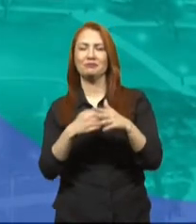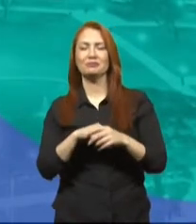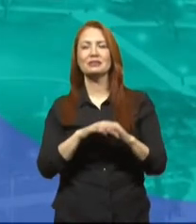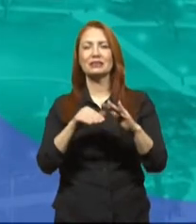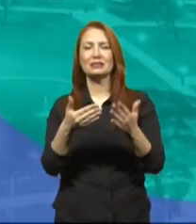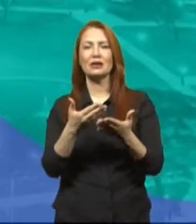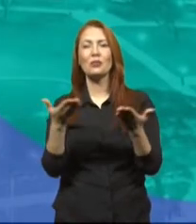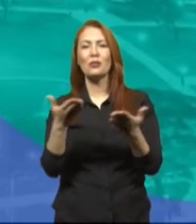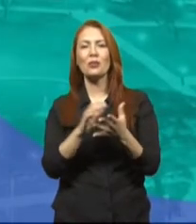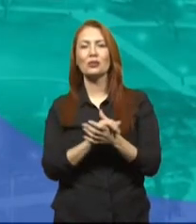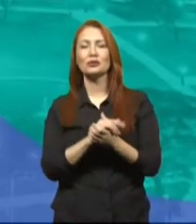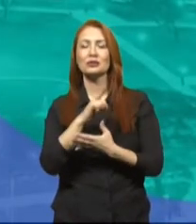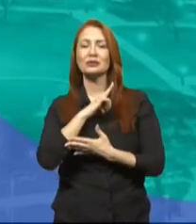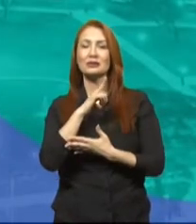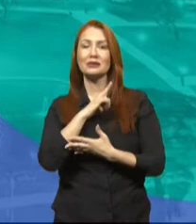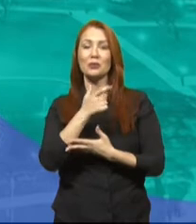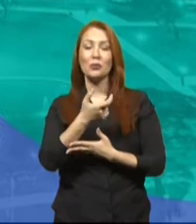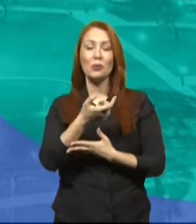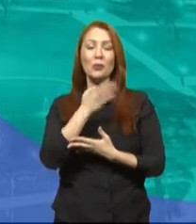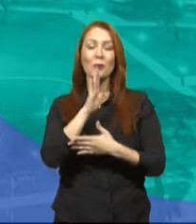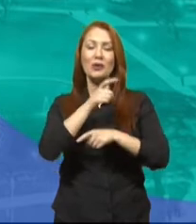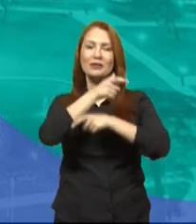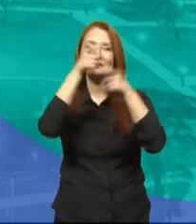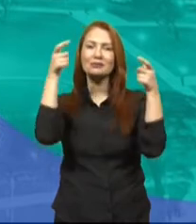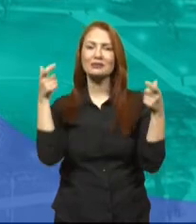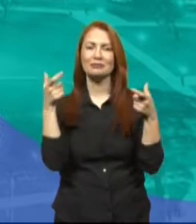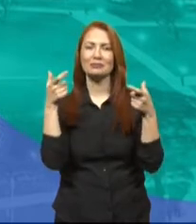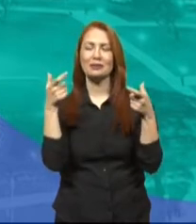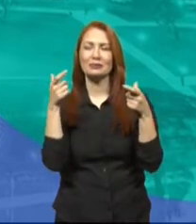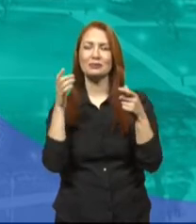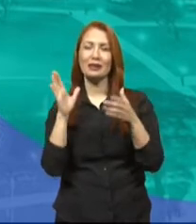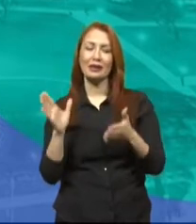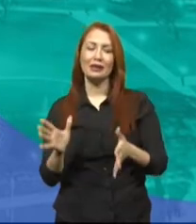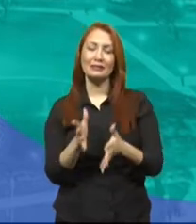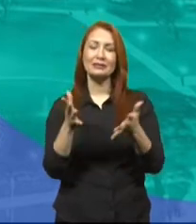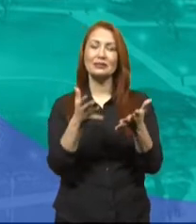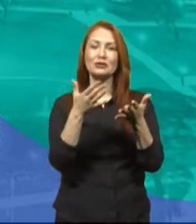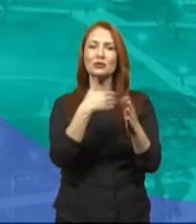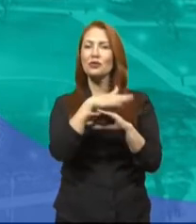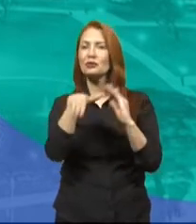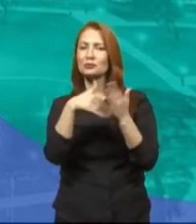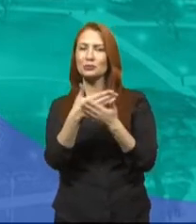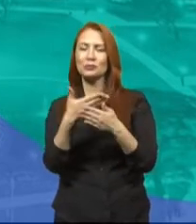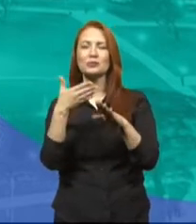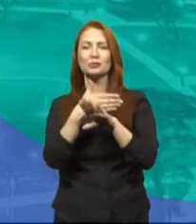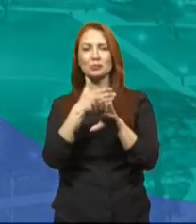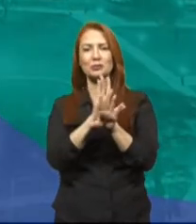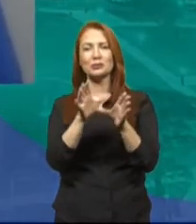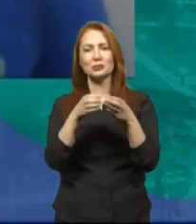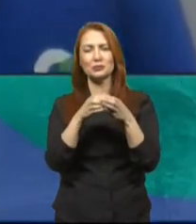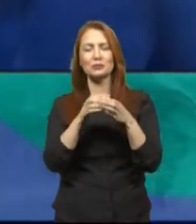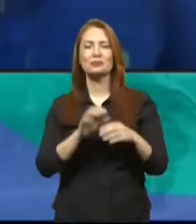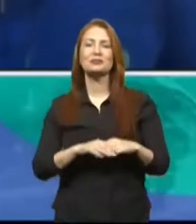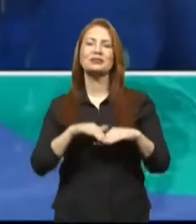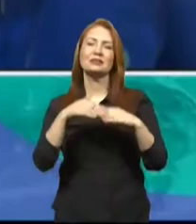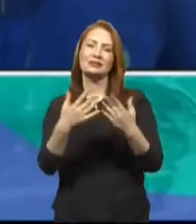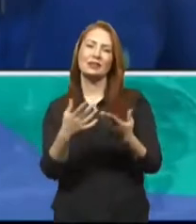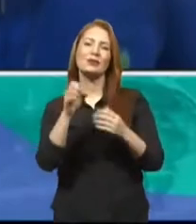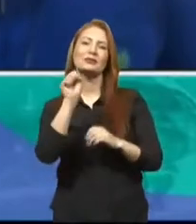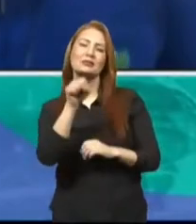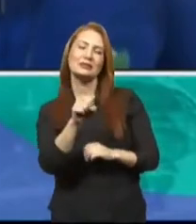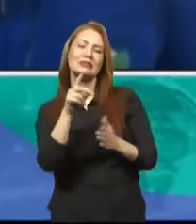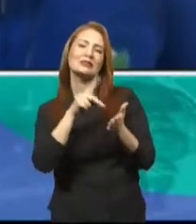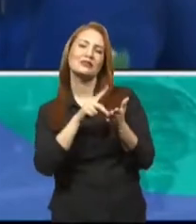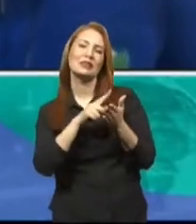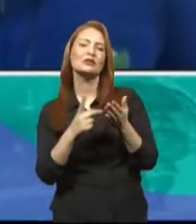estão dando esse respaldo para todos os membros associados da cooperativa. Que legal. E a gente volta naquele ponto da educação, né,